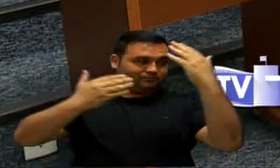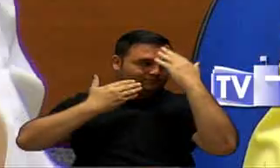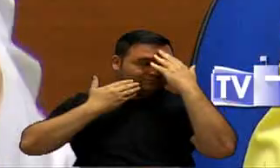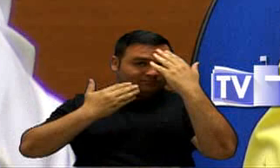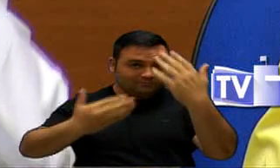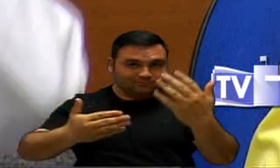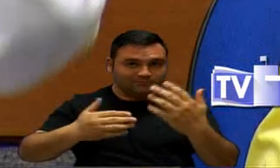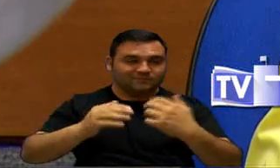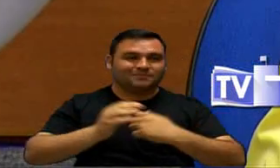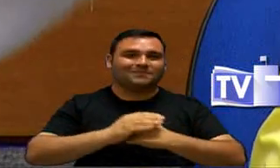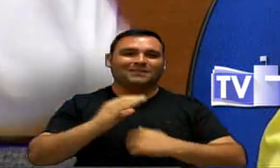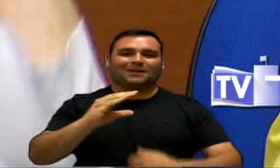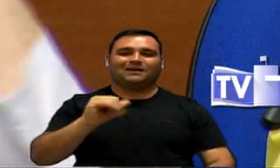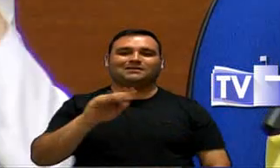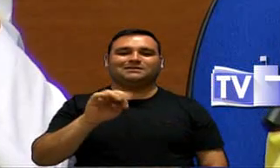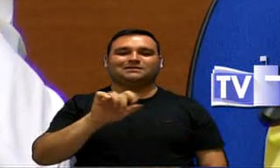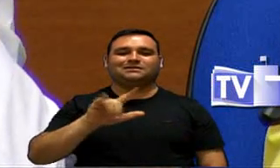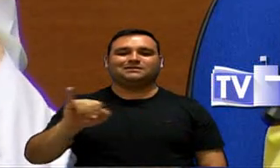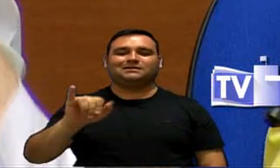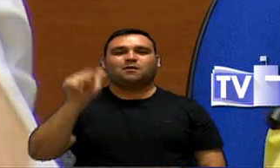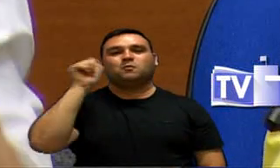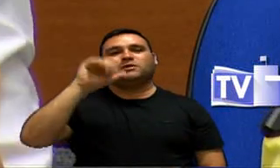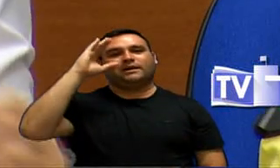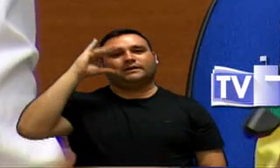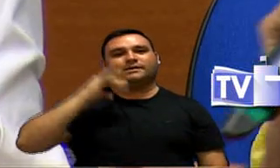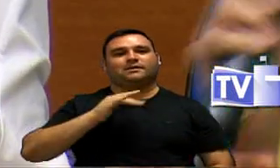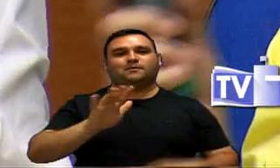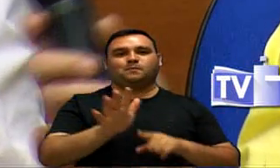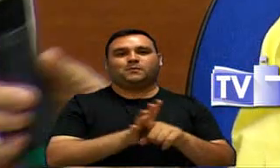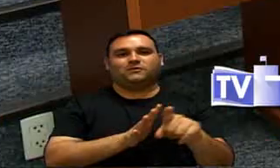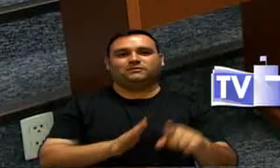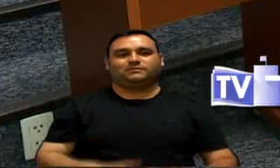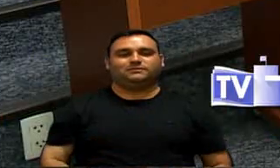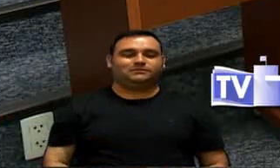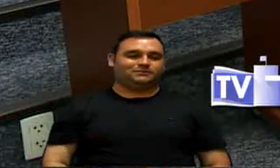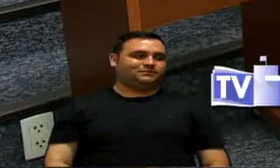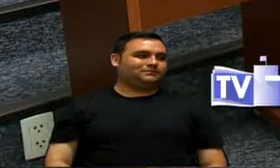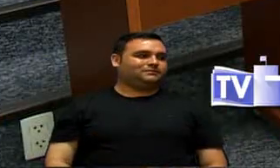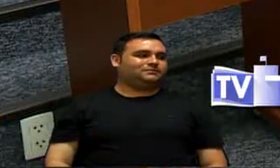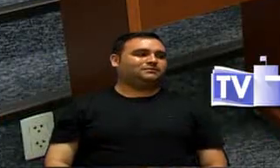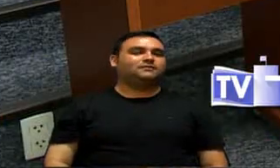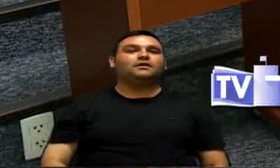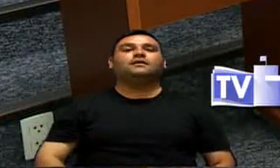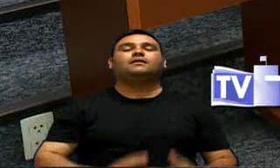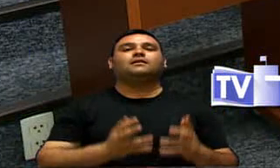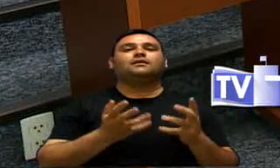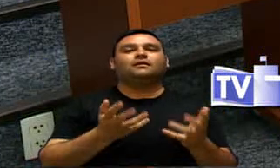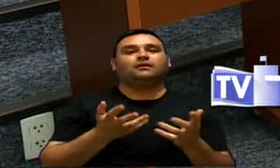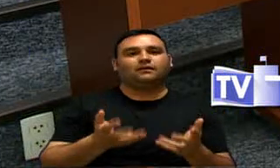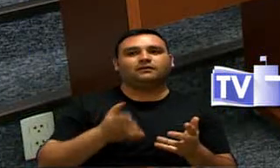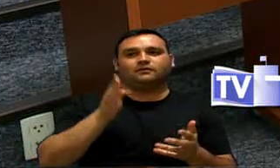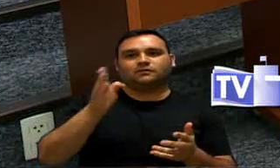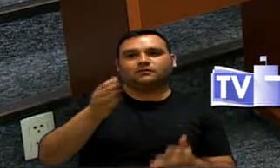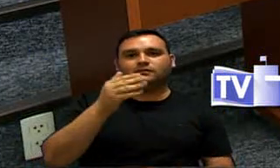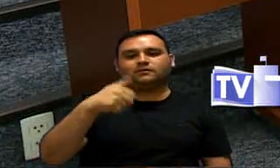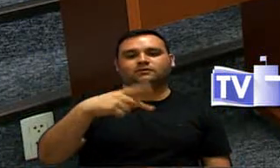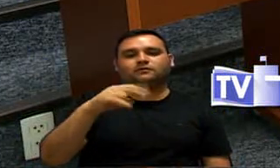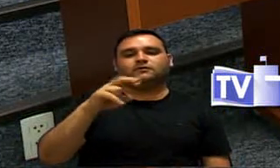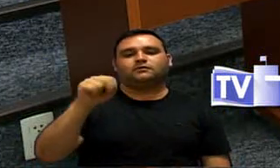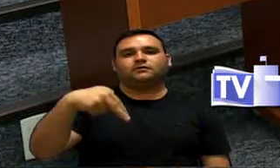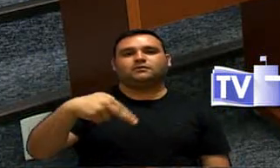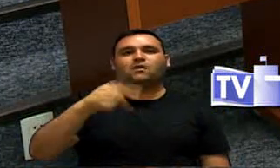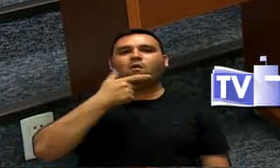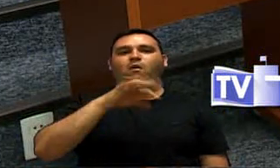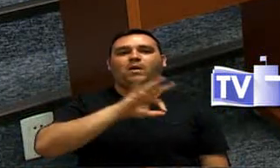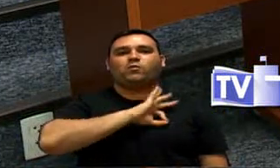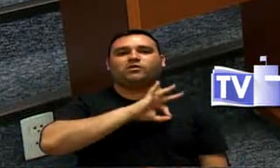Obrigada, Castelli. Agora, a vereadora Yara tem uma pergunta. Eu queria me dirigir ao Anderson, da Guarda